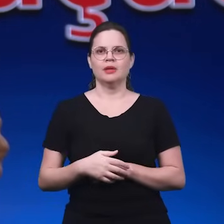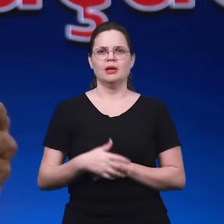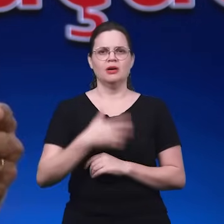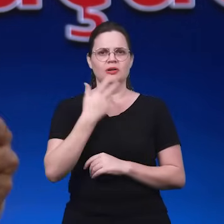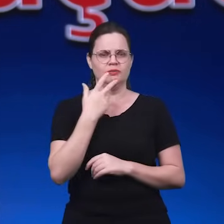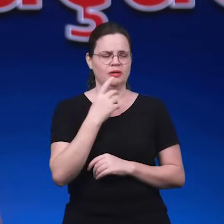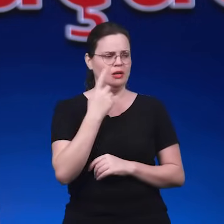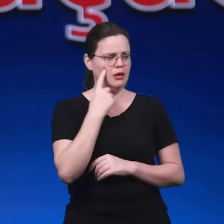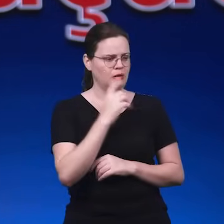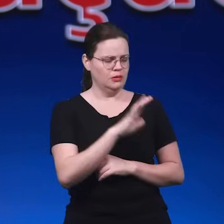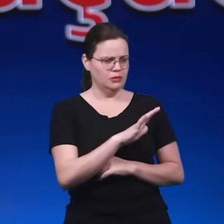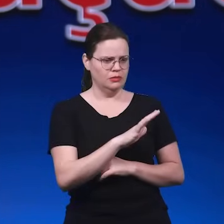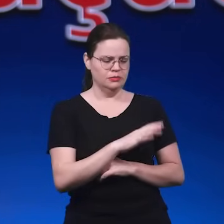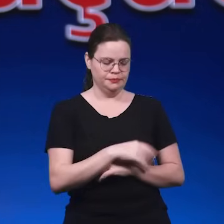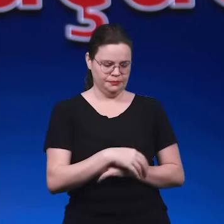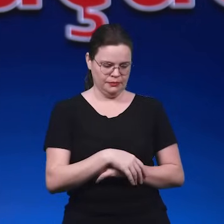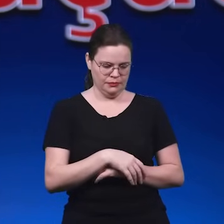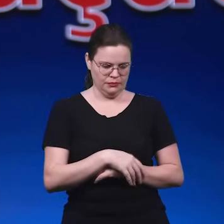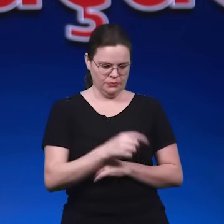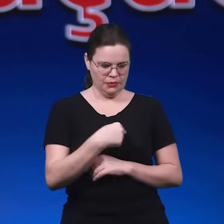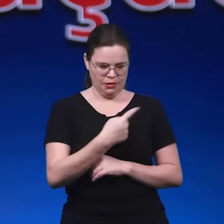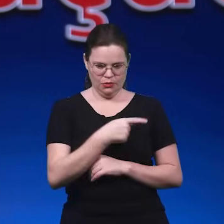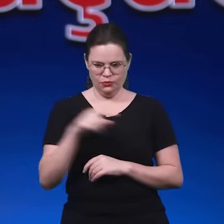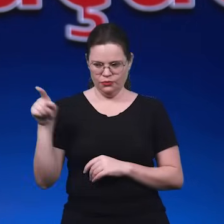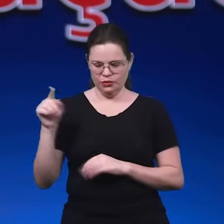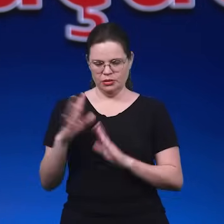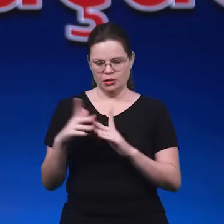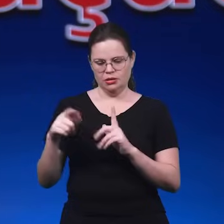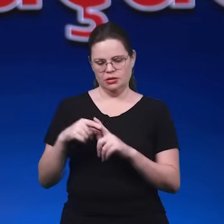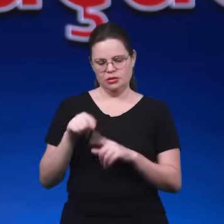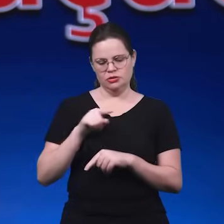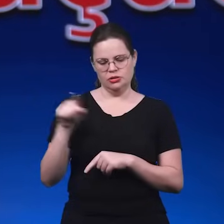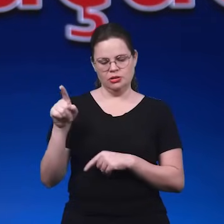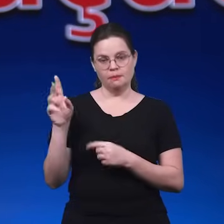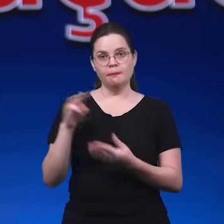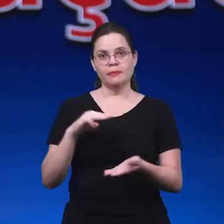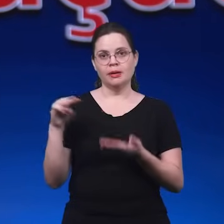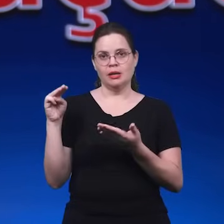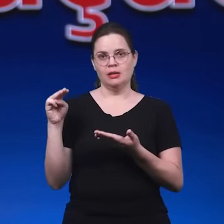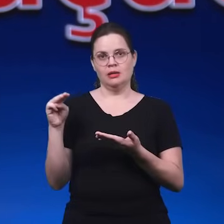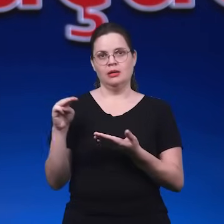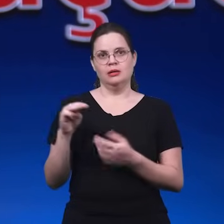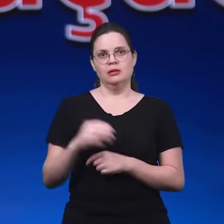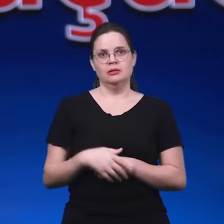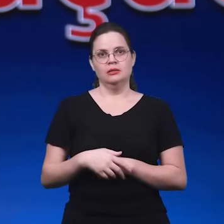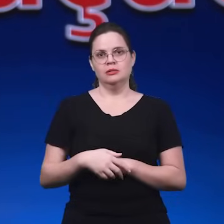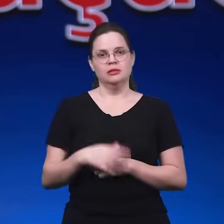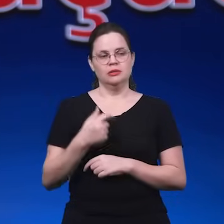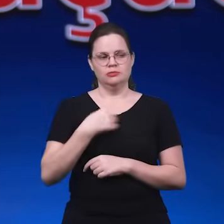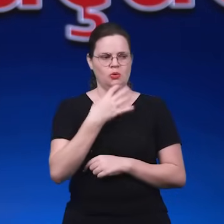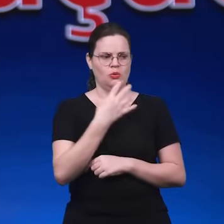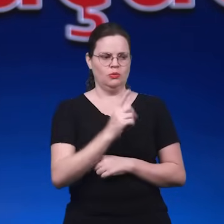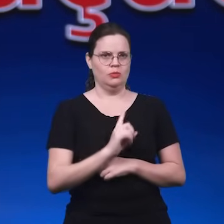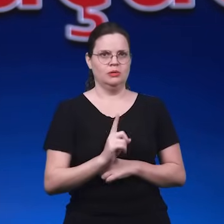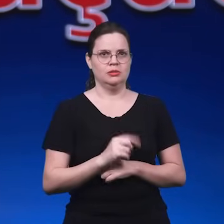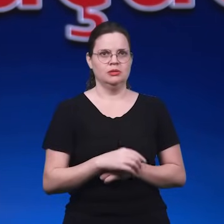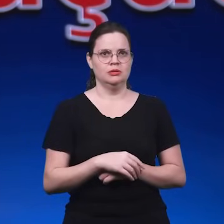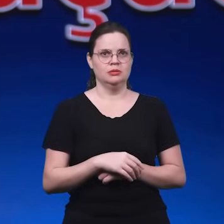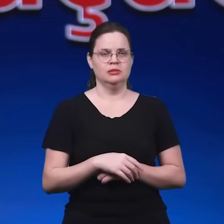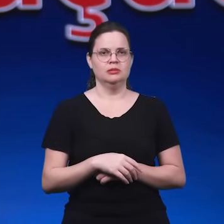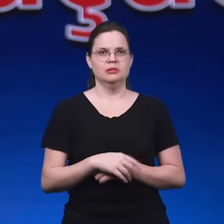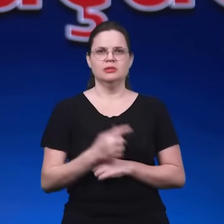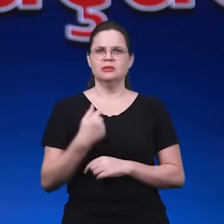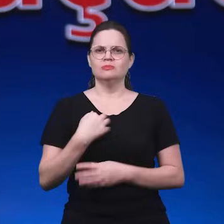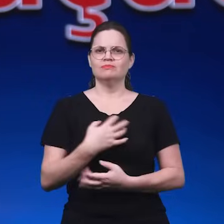ele, companheiro, entrei na igreja, Maranata, eu não conhecia, e